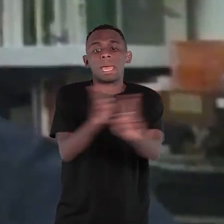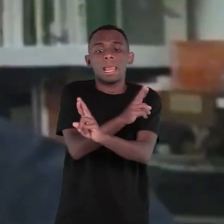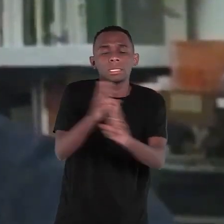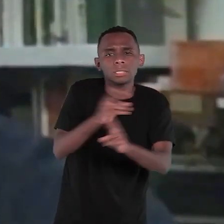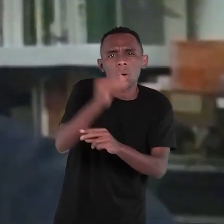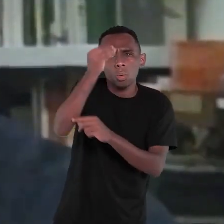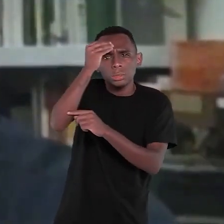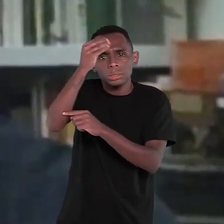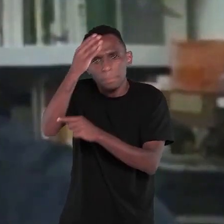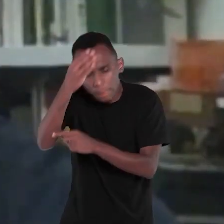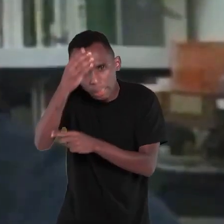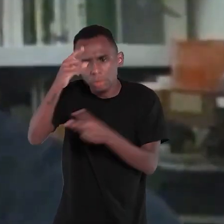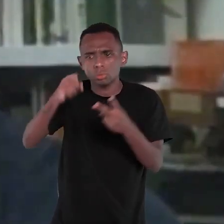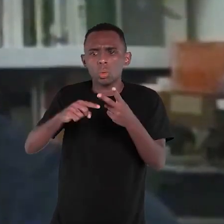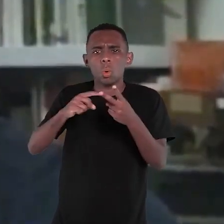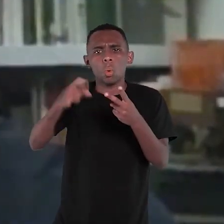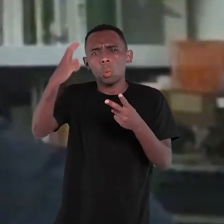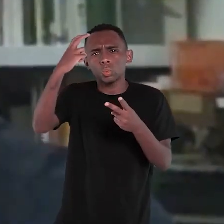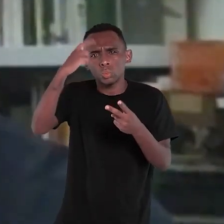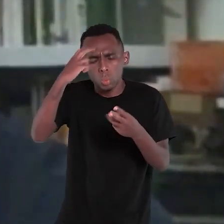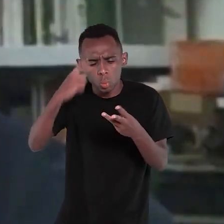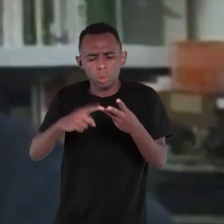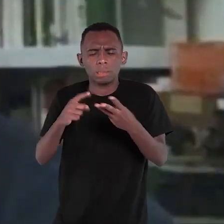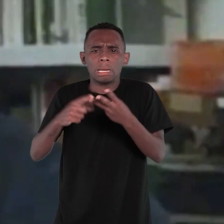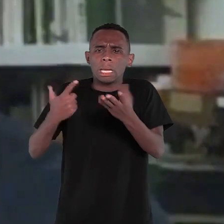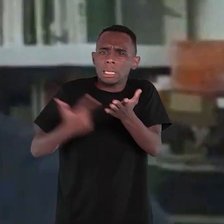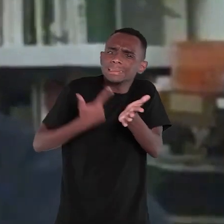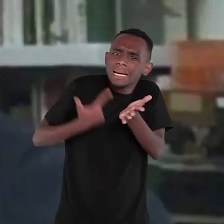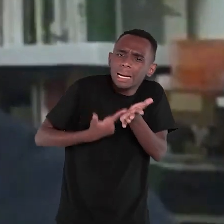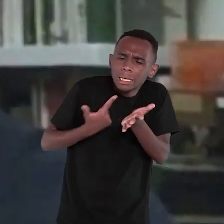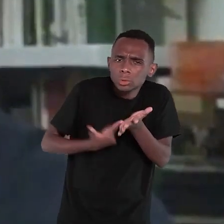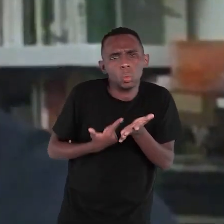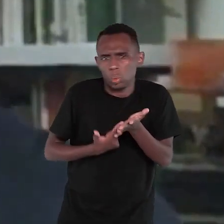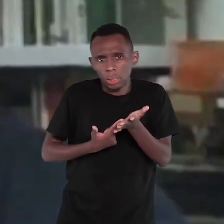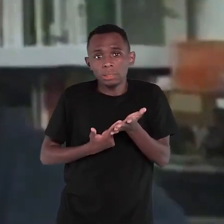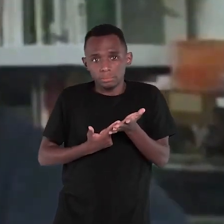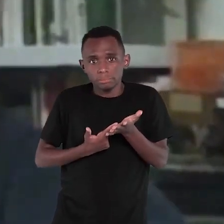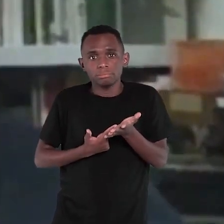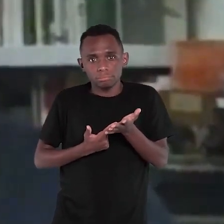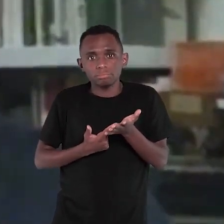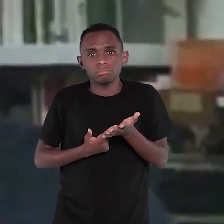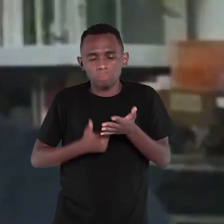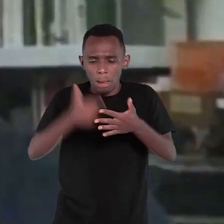do conhecimento, da cultura, da literatura, né?